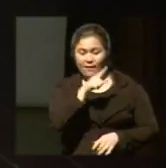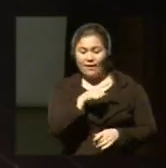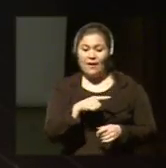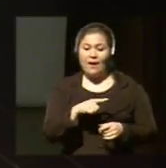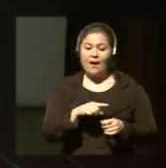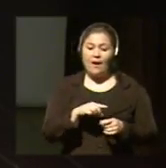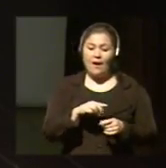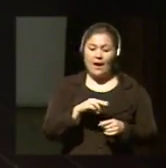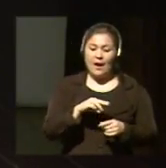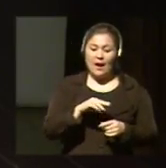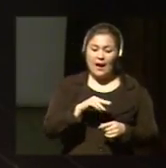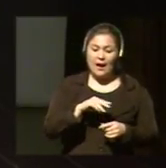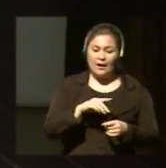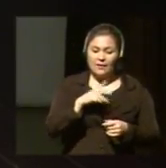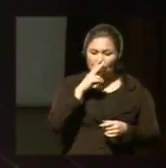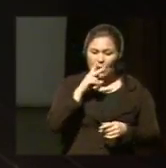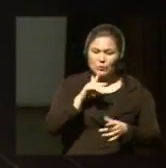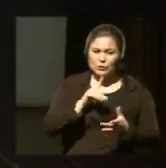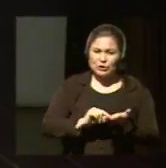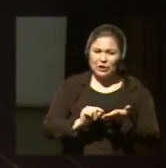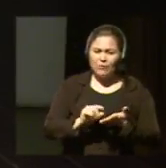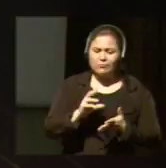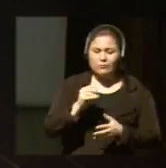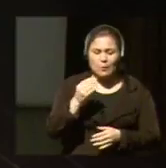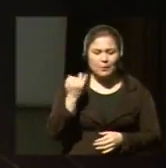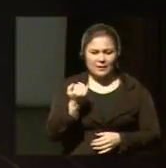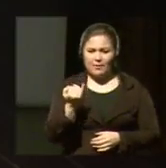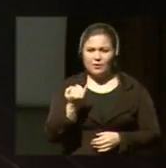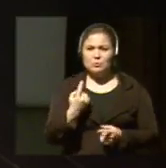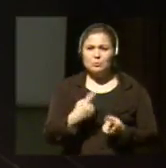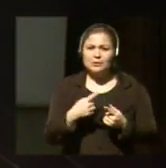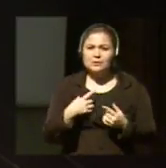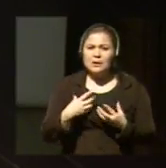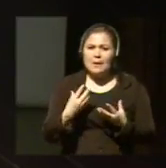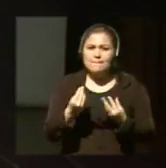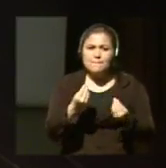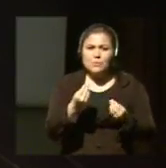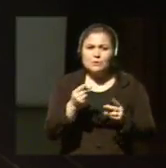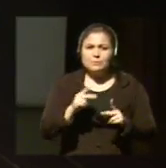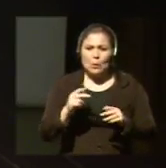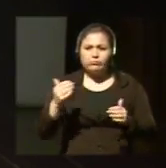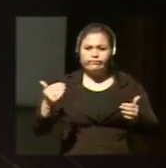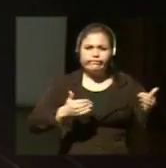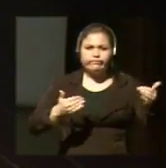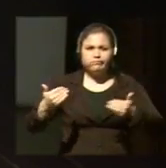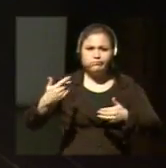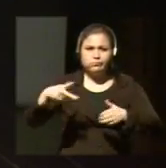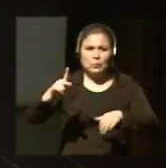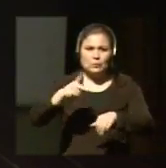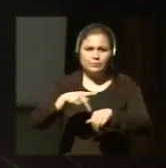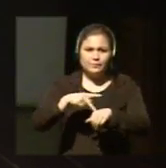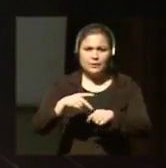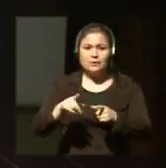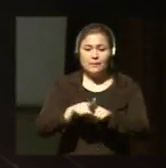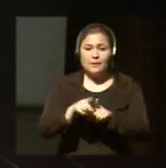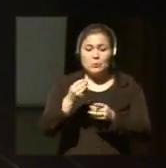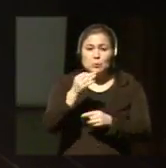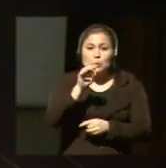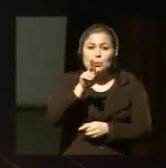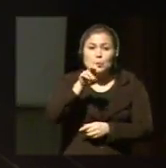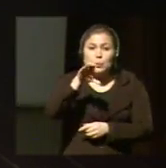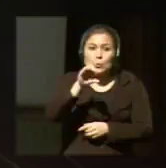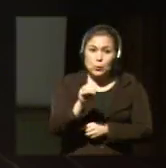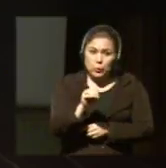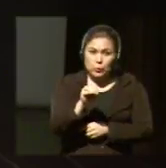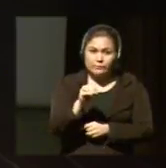digital ficou muito importante. Temos muitos migrantes, por exemplo, turcos na Alemanha, onde a